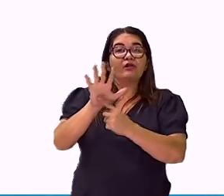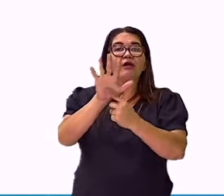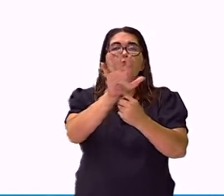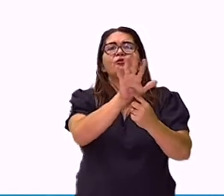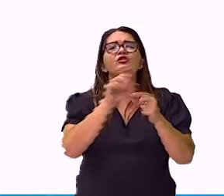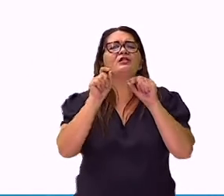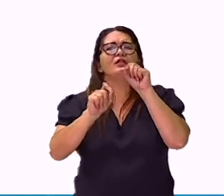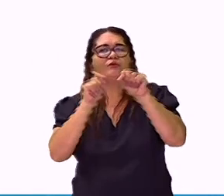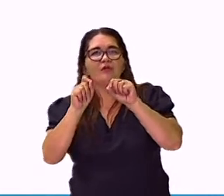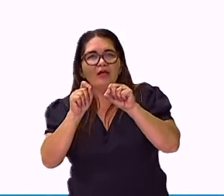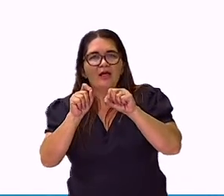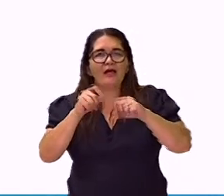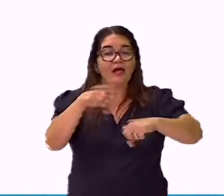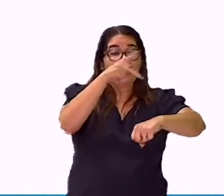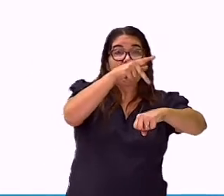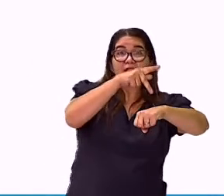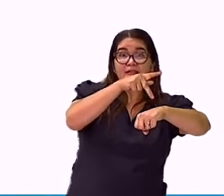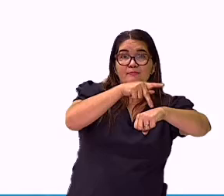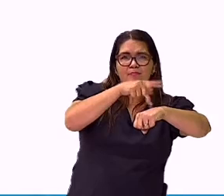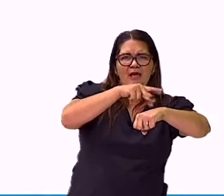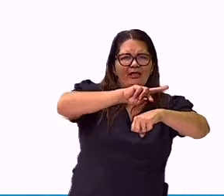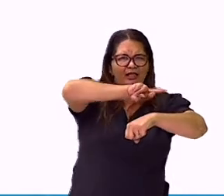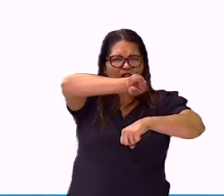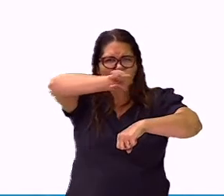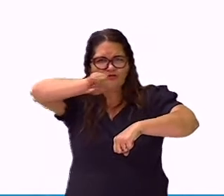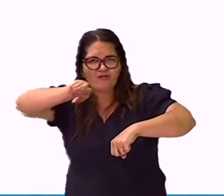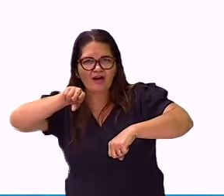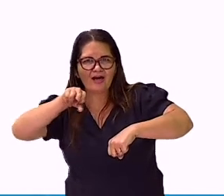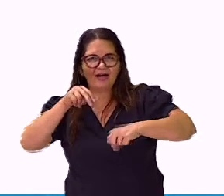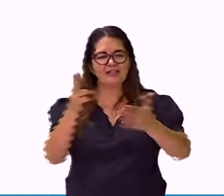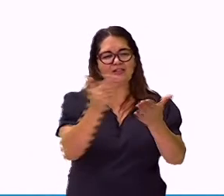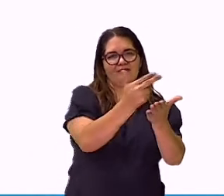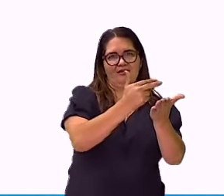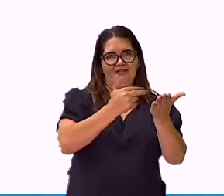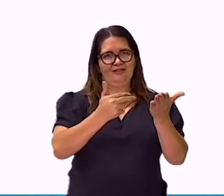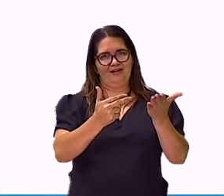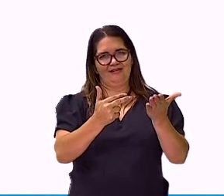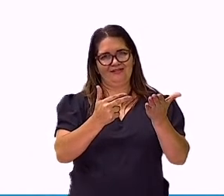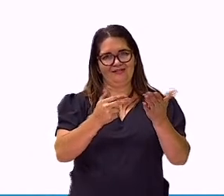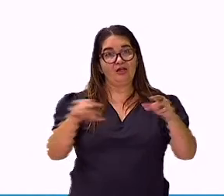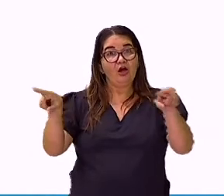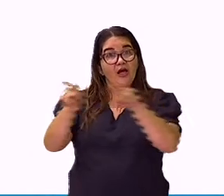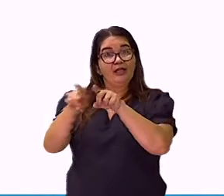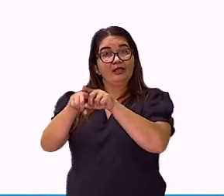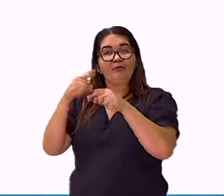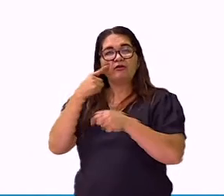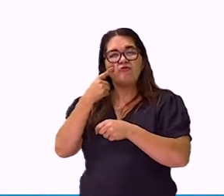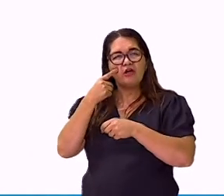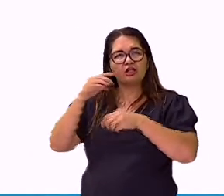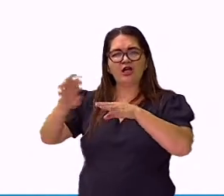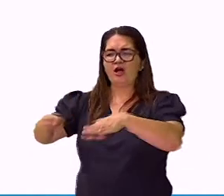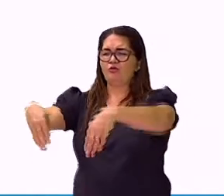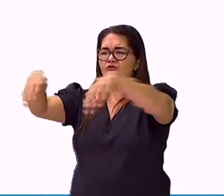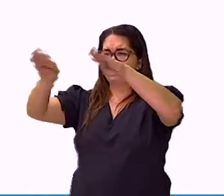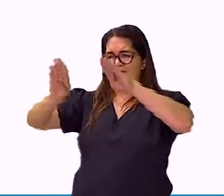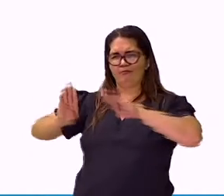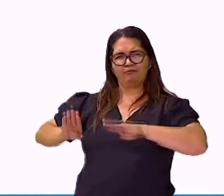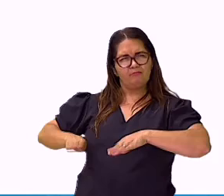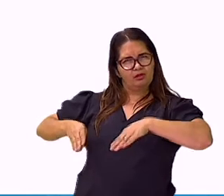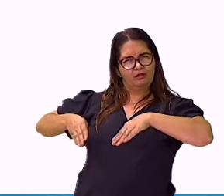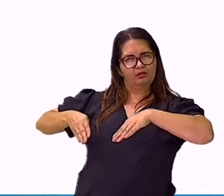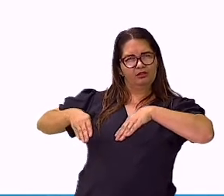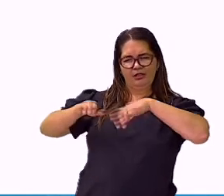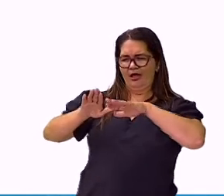até nos noticiários, e os tapetes persas, que é uma obra de arte.